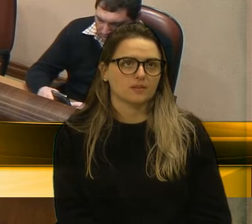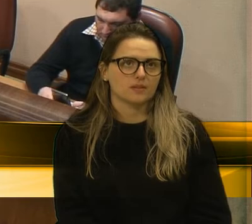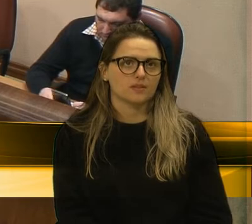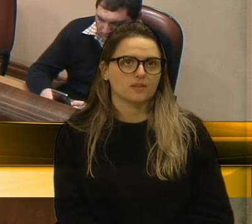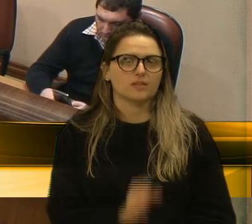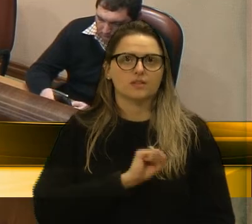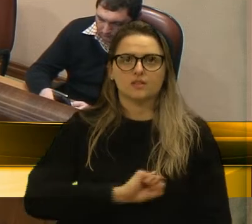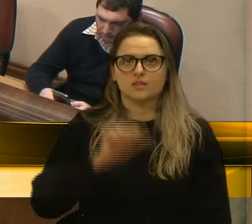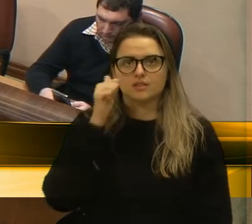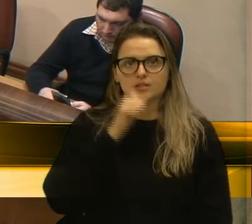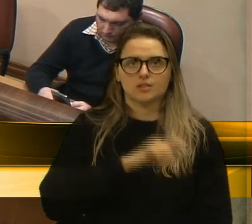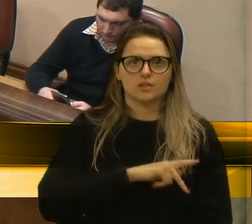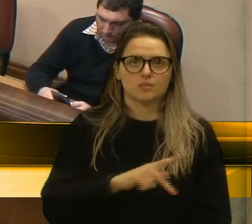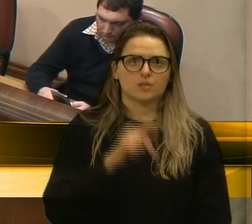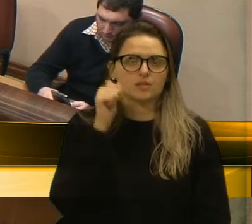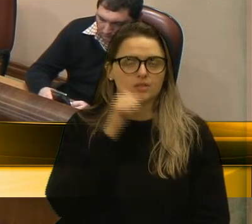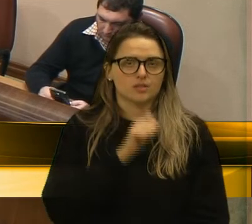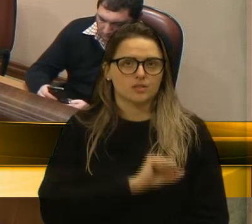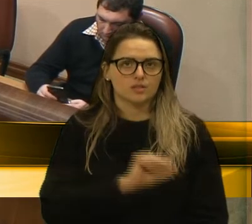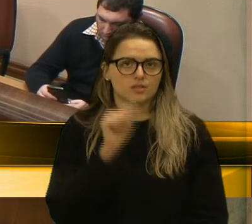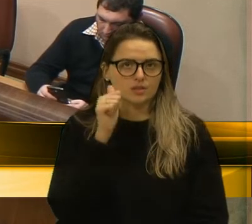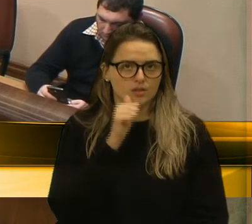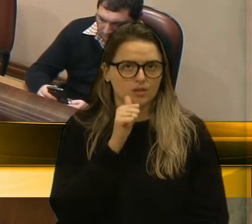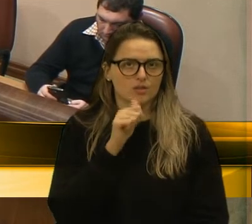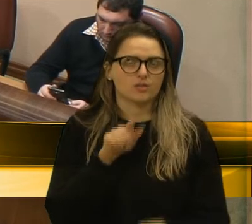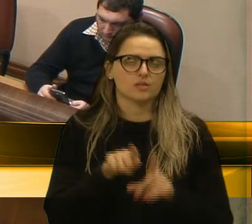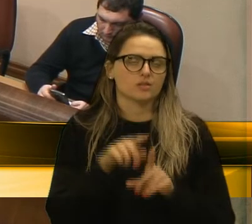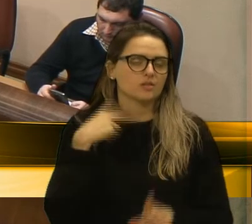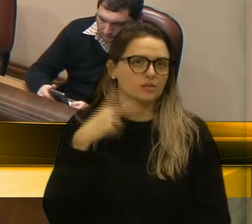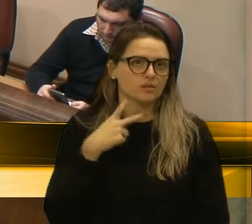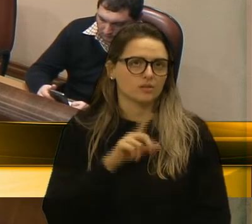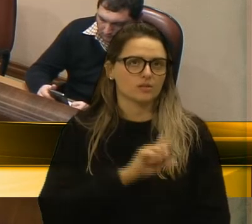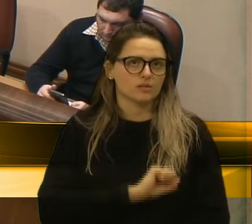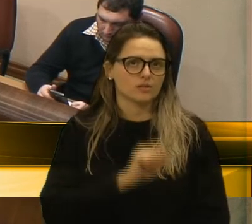Senhora presidente, senhoras vereadoras, senhores vereadores,